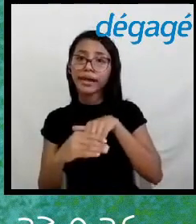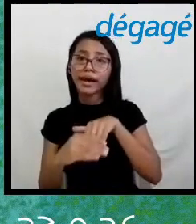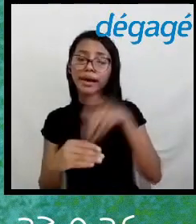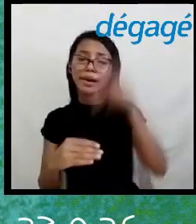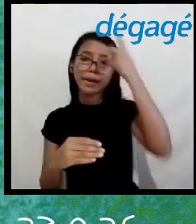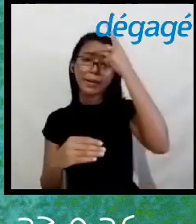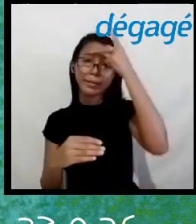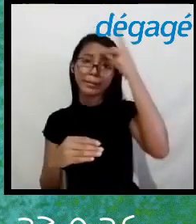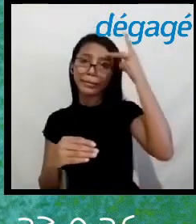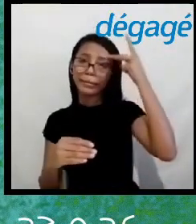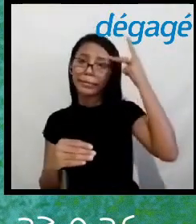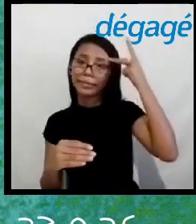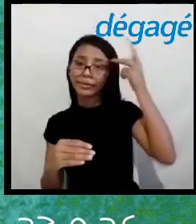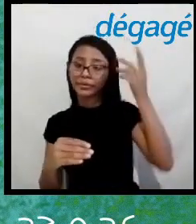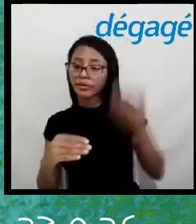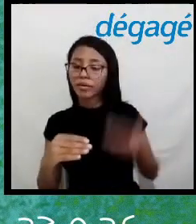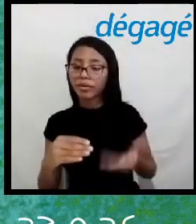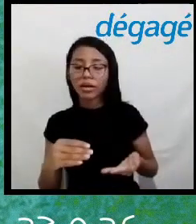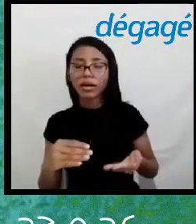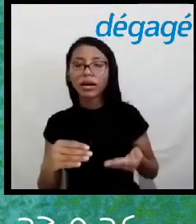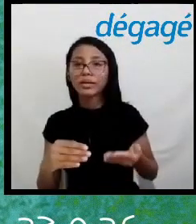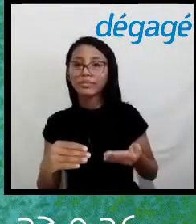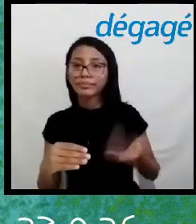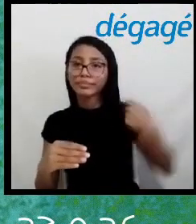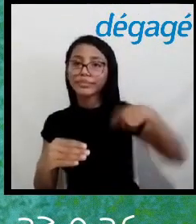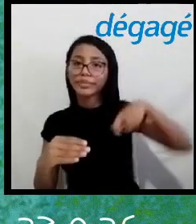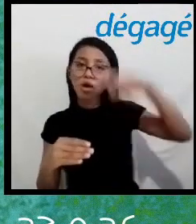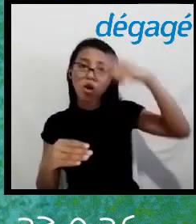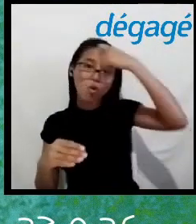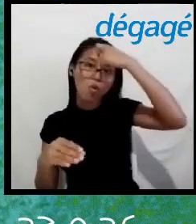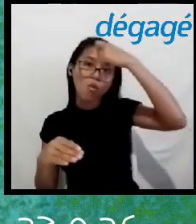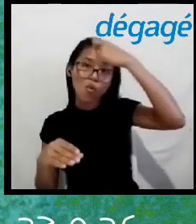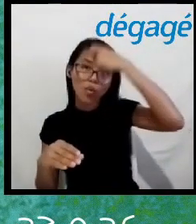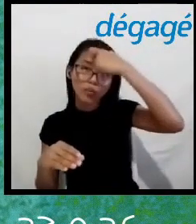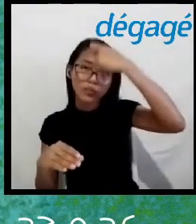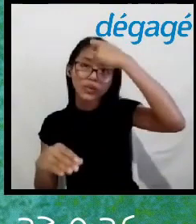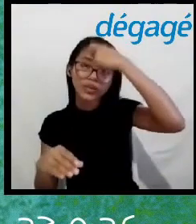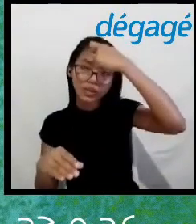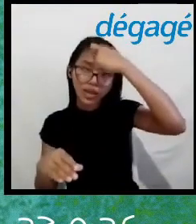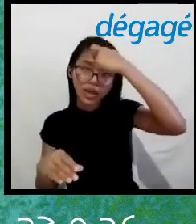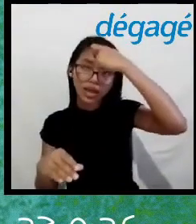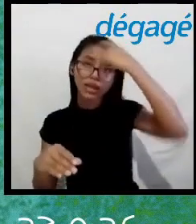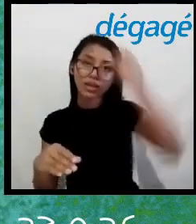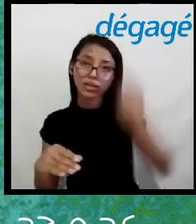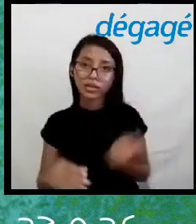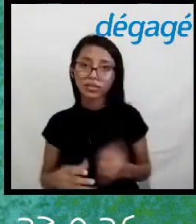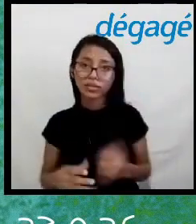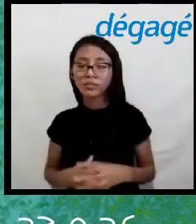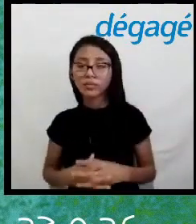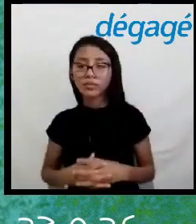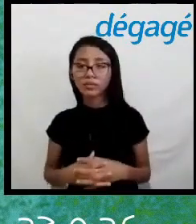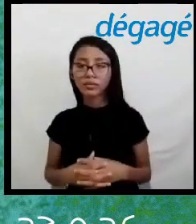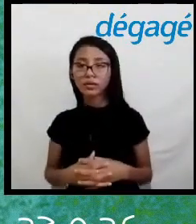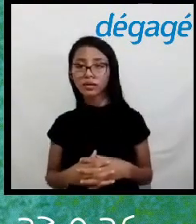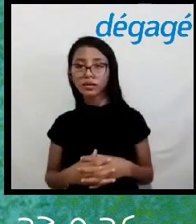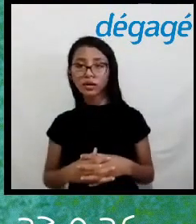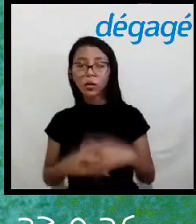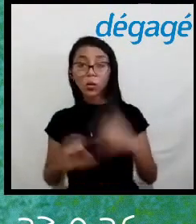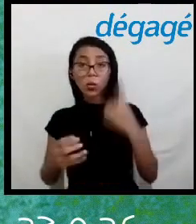dificulta tudo, né? A gente teve aí décadas de avanço nesse sentido, que no último um ano a gente retrocedeu